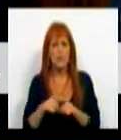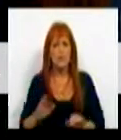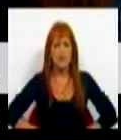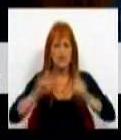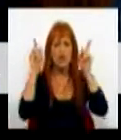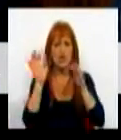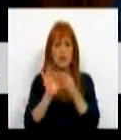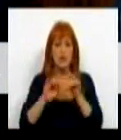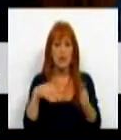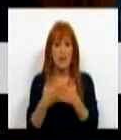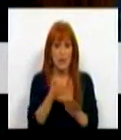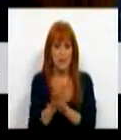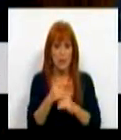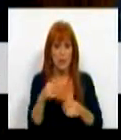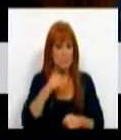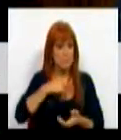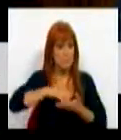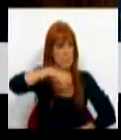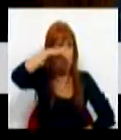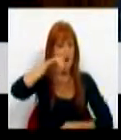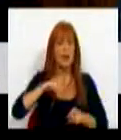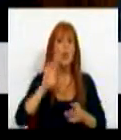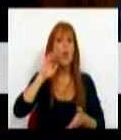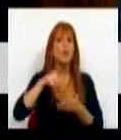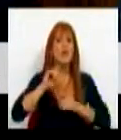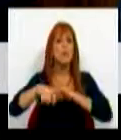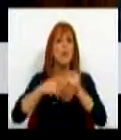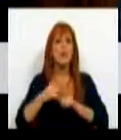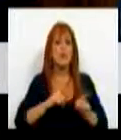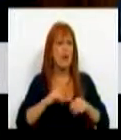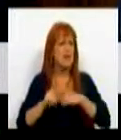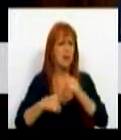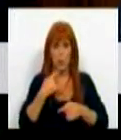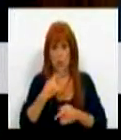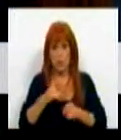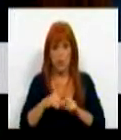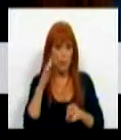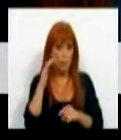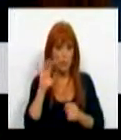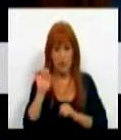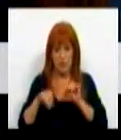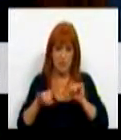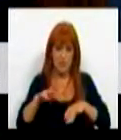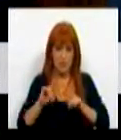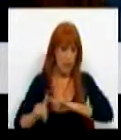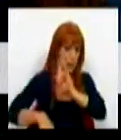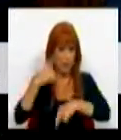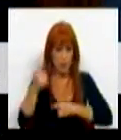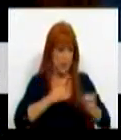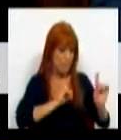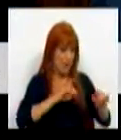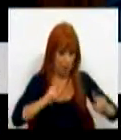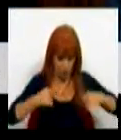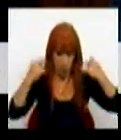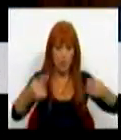desenvolvido especificamente para o setor do imobiliário, concluiu-se depois de março, portanto ao fim e ao cabo o que eu estou a referir são os números que aconteceram depois de